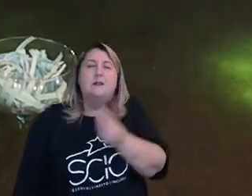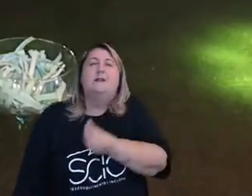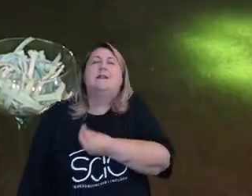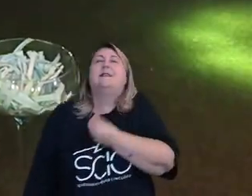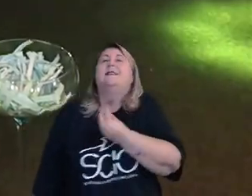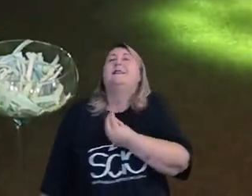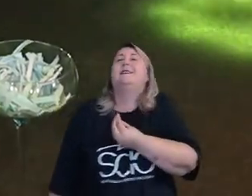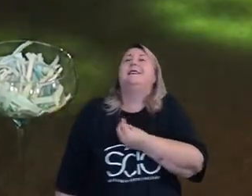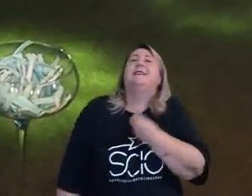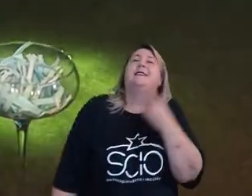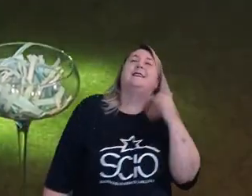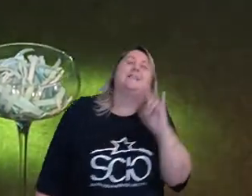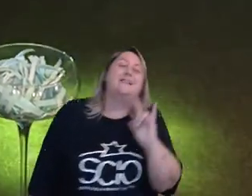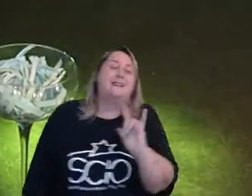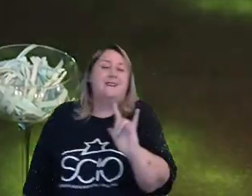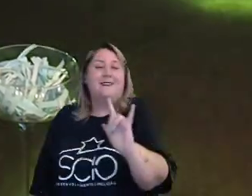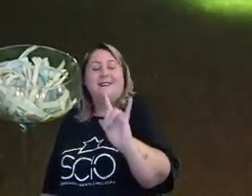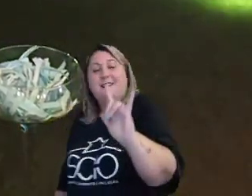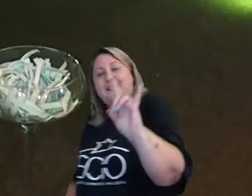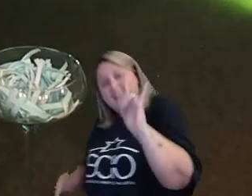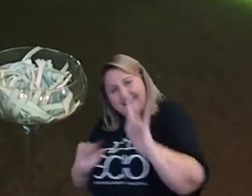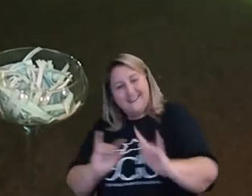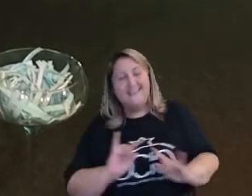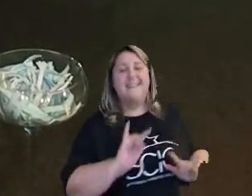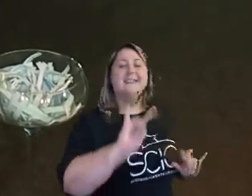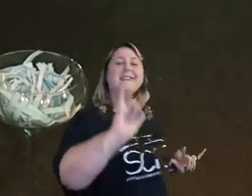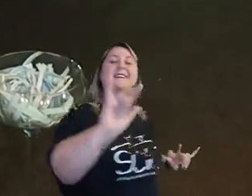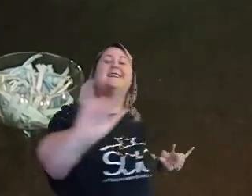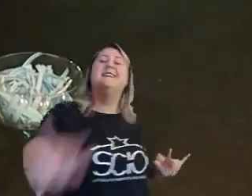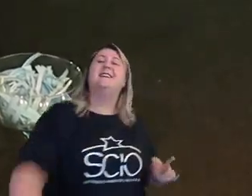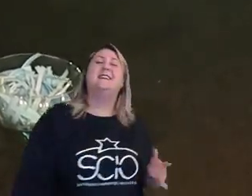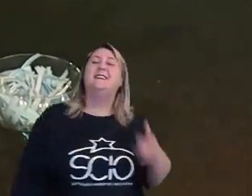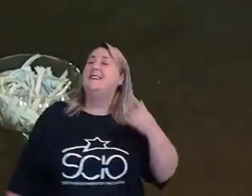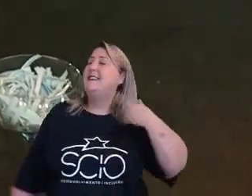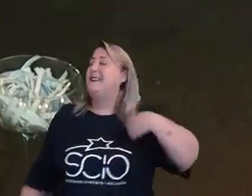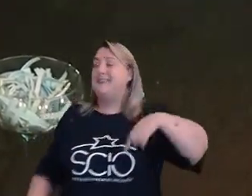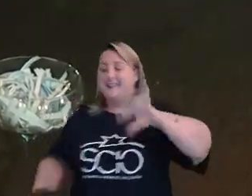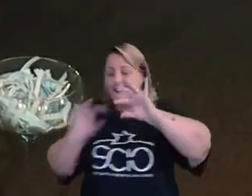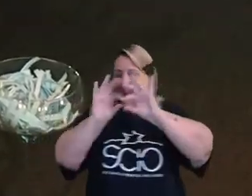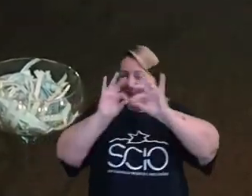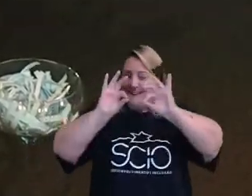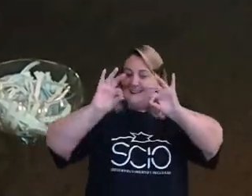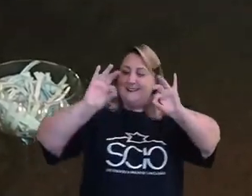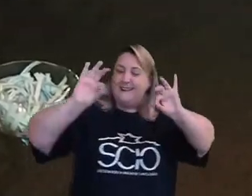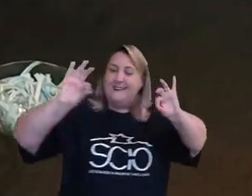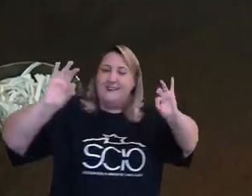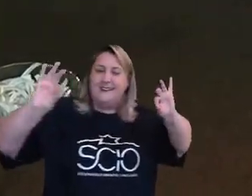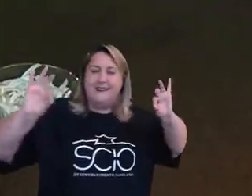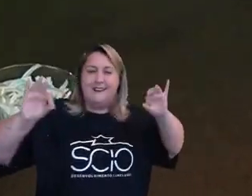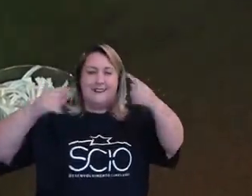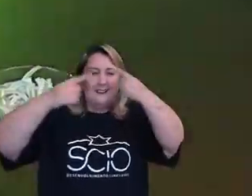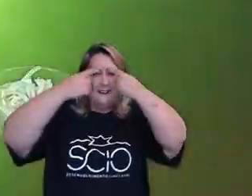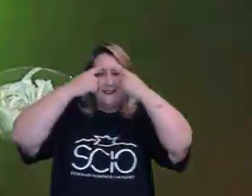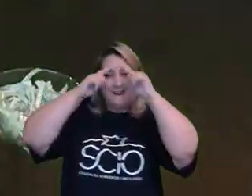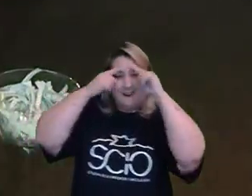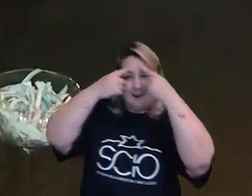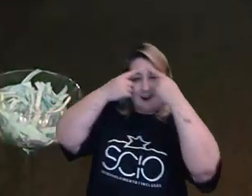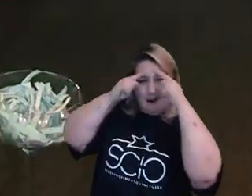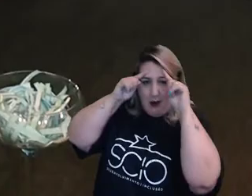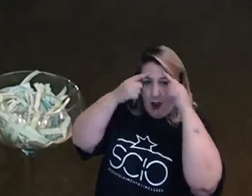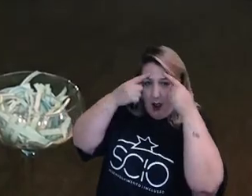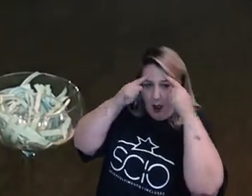Lembrei de tudo entre nós, do amor vivido. Aquele fio de cabelo comprido já